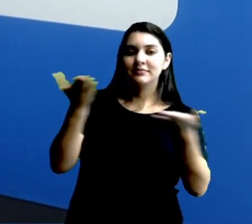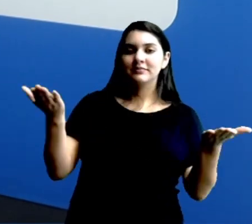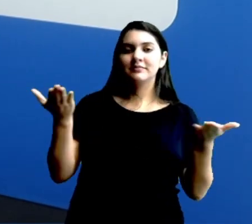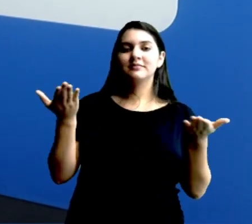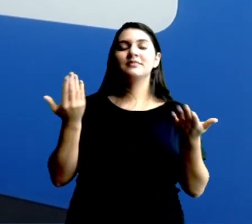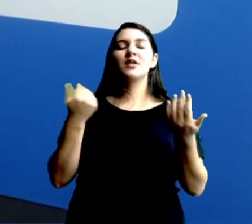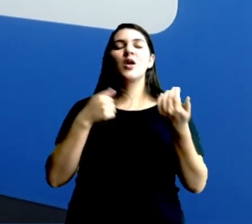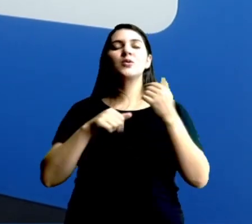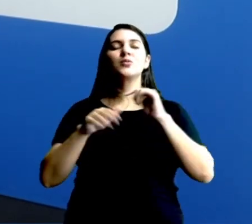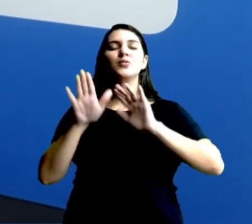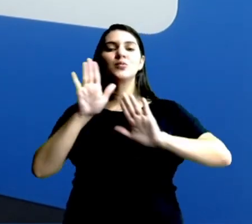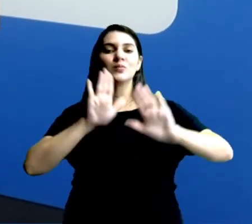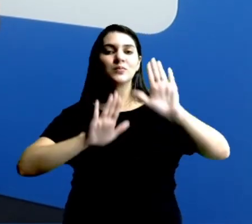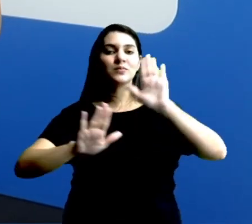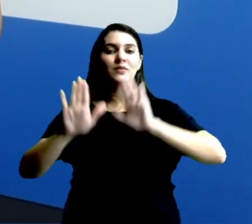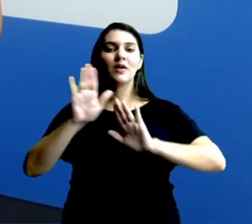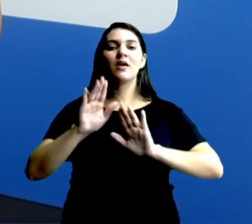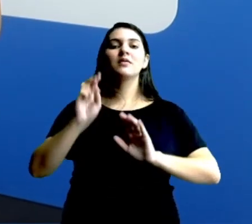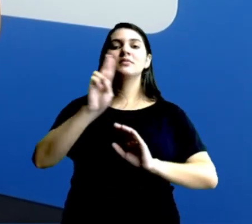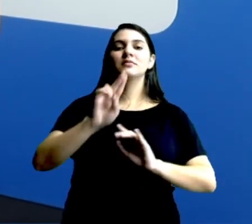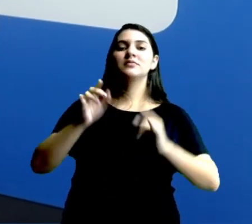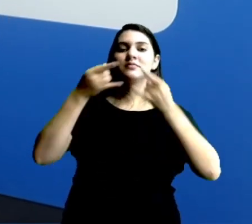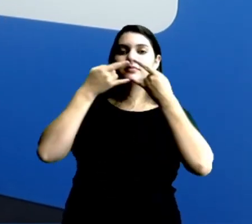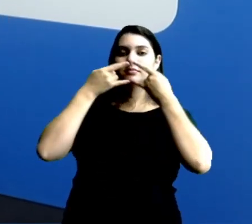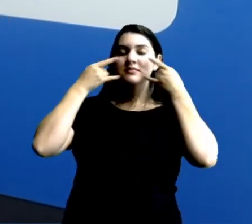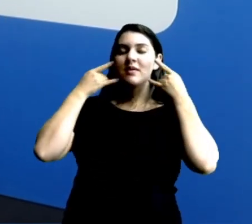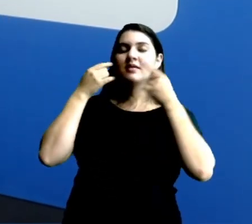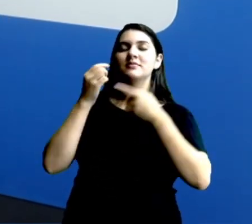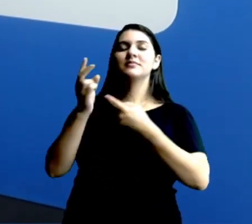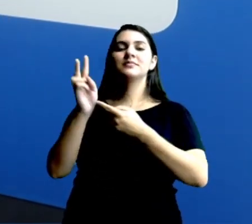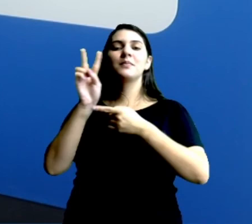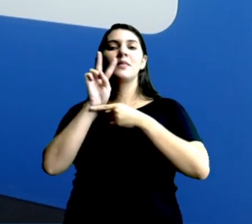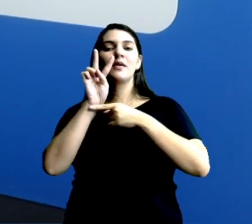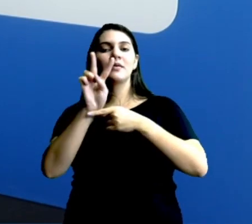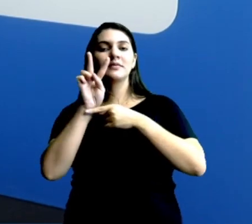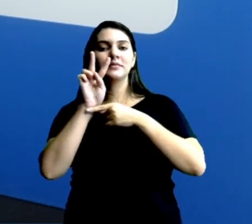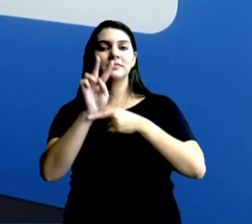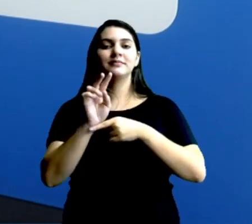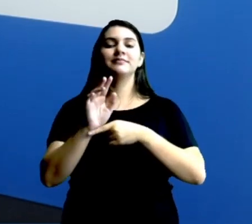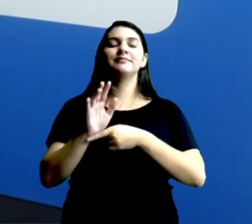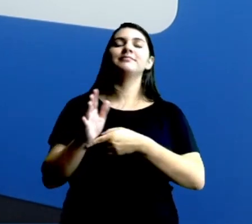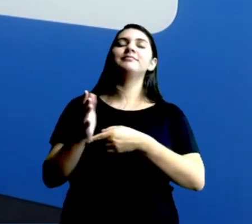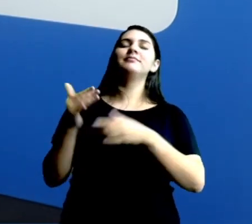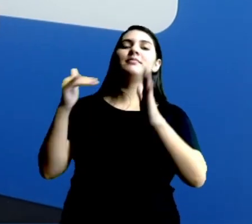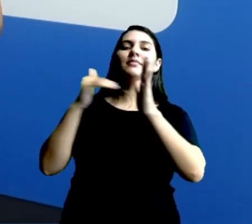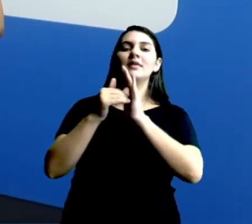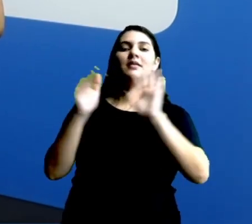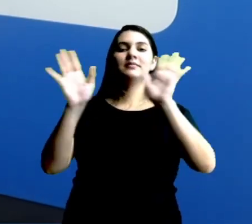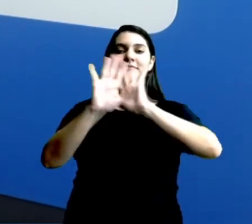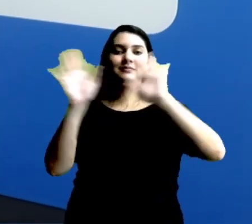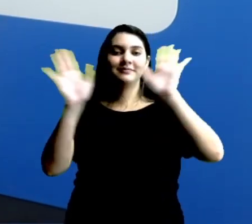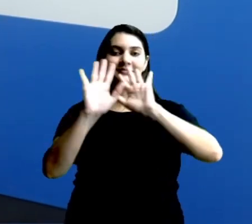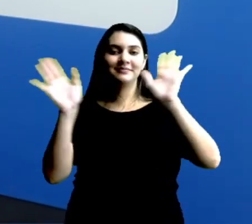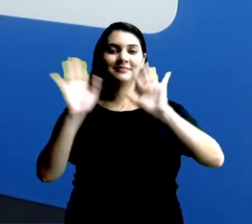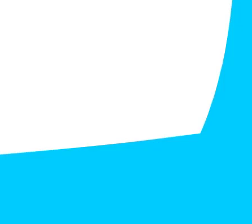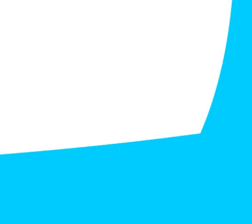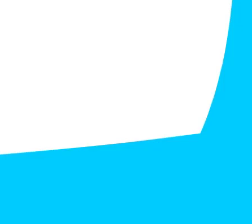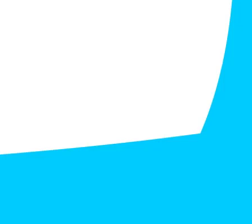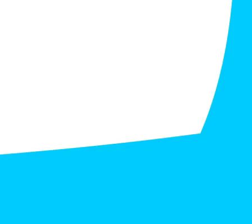Se cuidem, tá? Usem máscara, se protejam e até a próxima aula. Tchau, tchau.